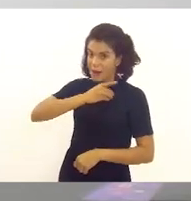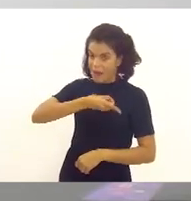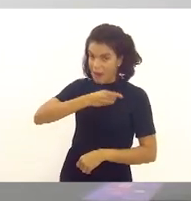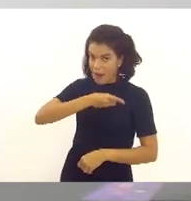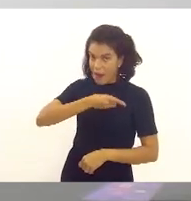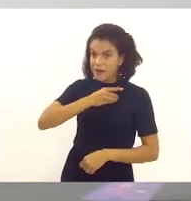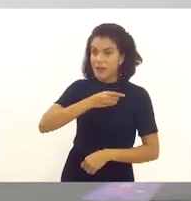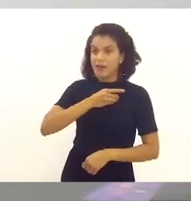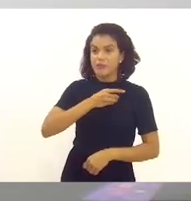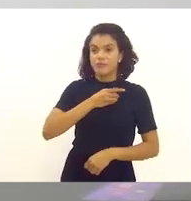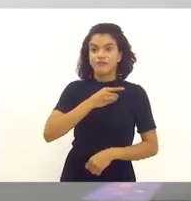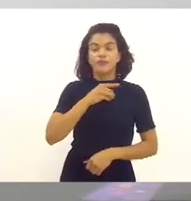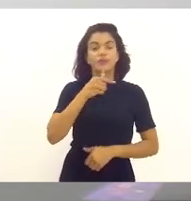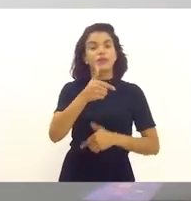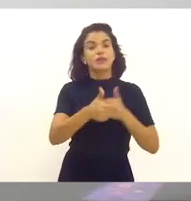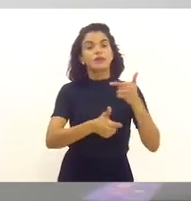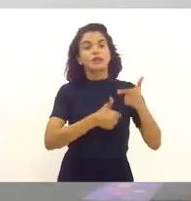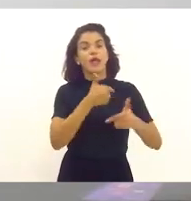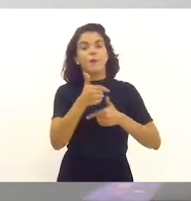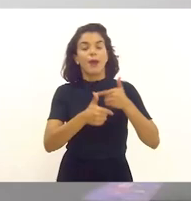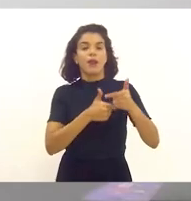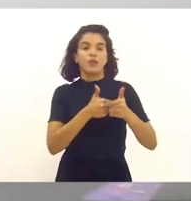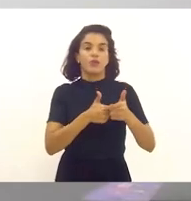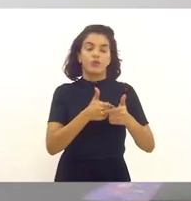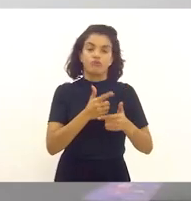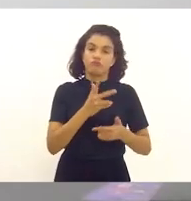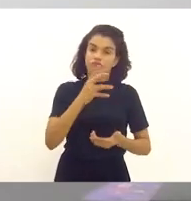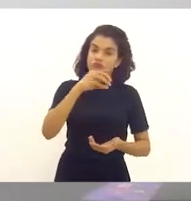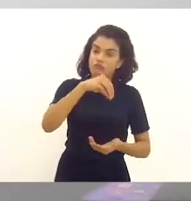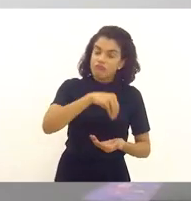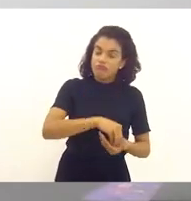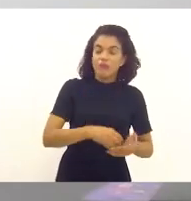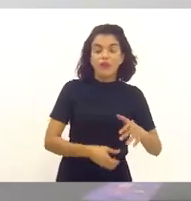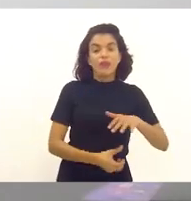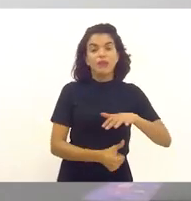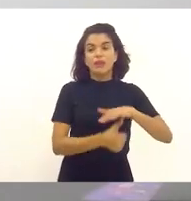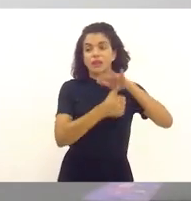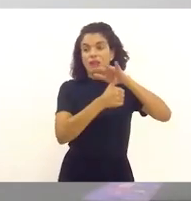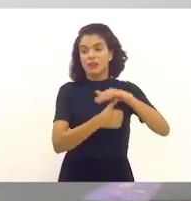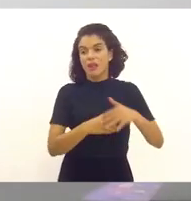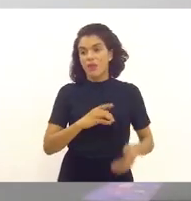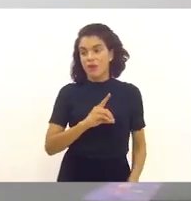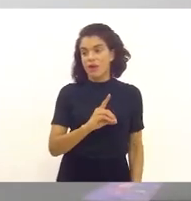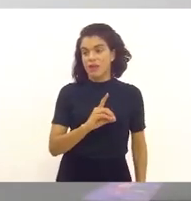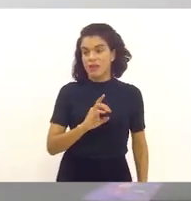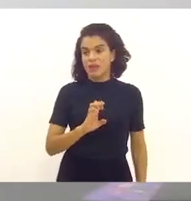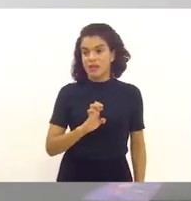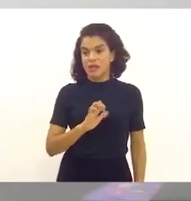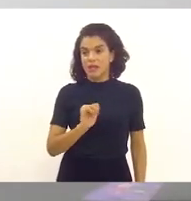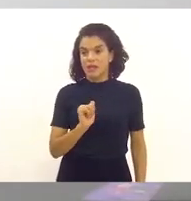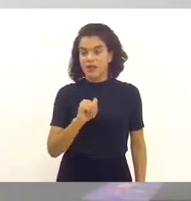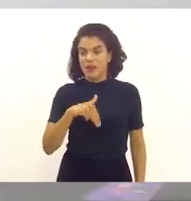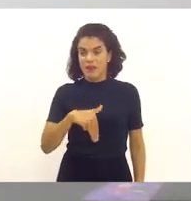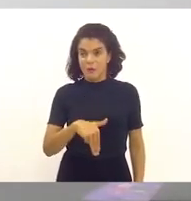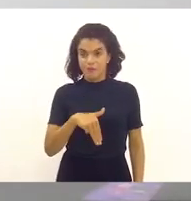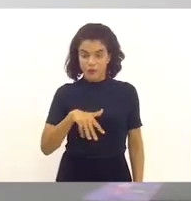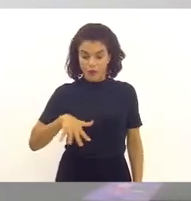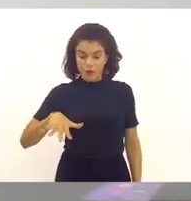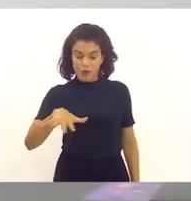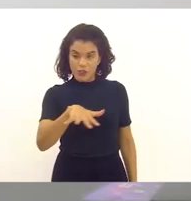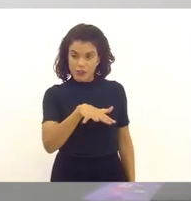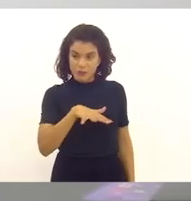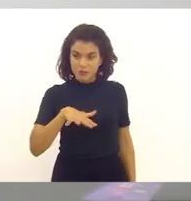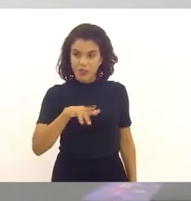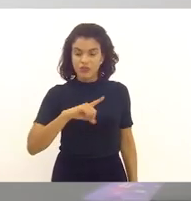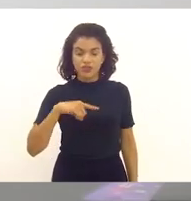mulher conduzindo uma Dean porque porque é bom a gente colocar aqui no espaço em que a